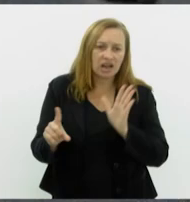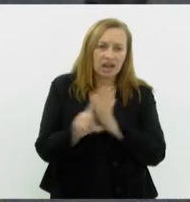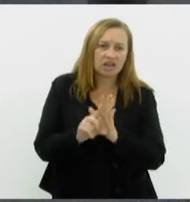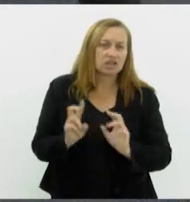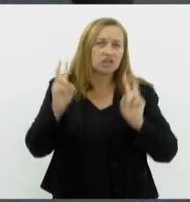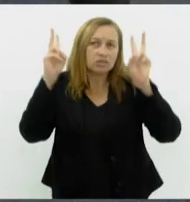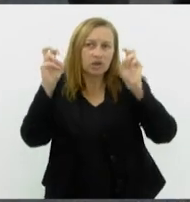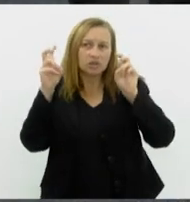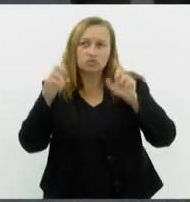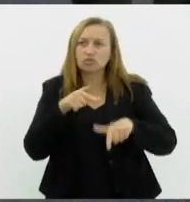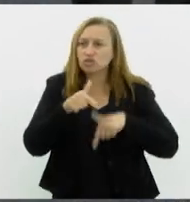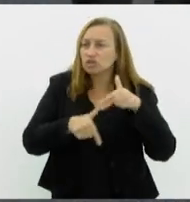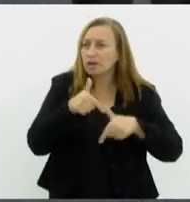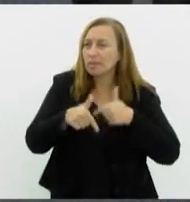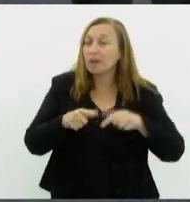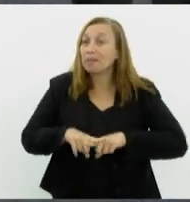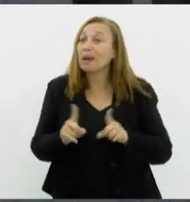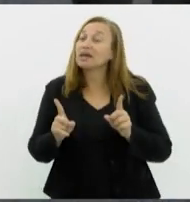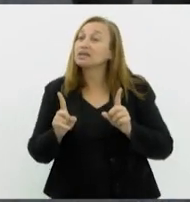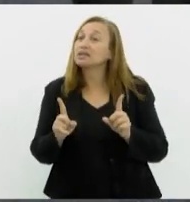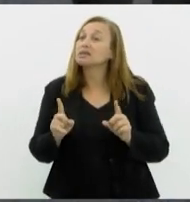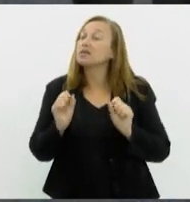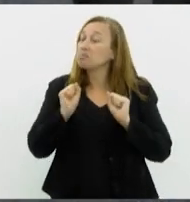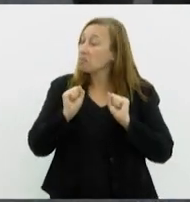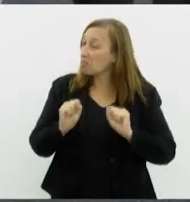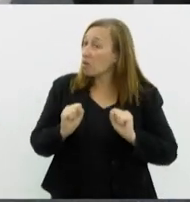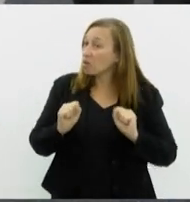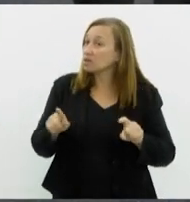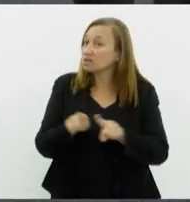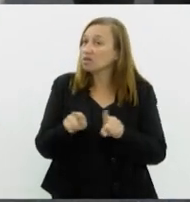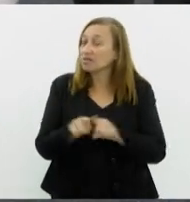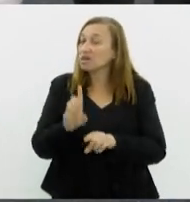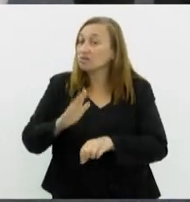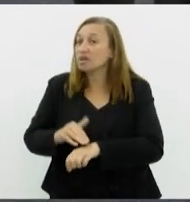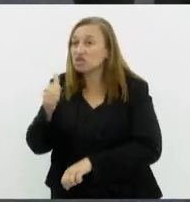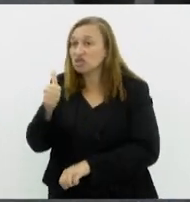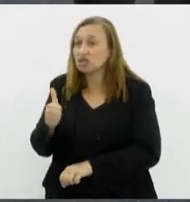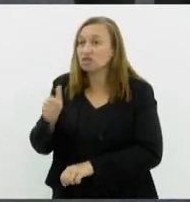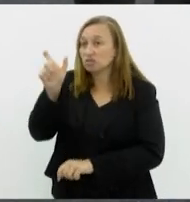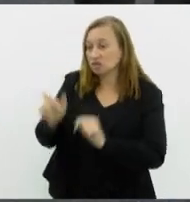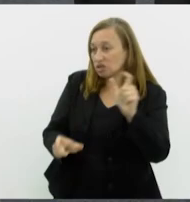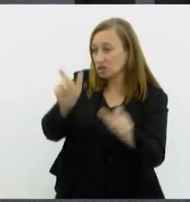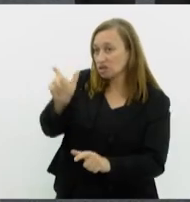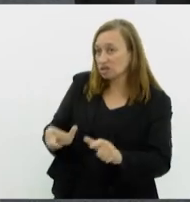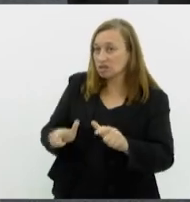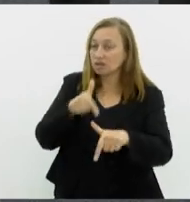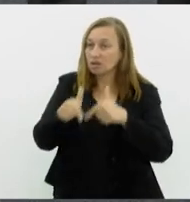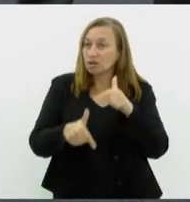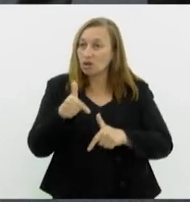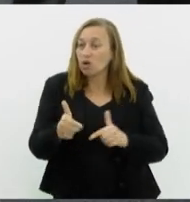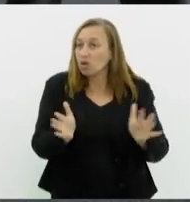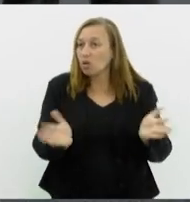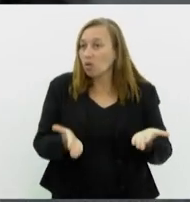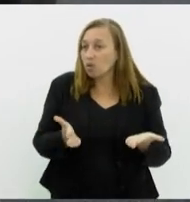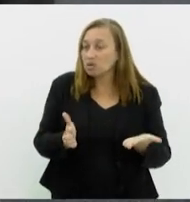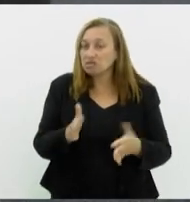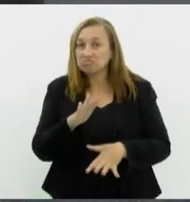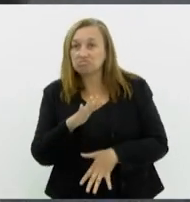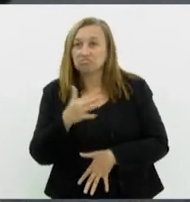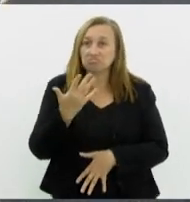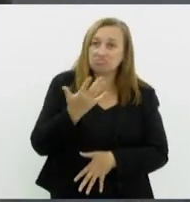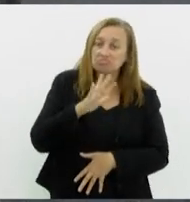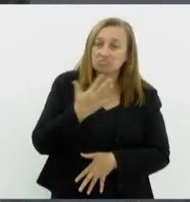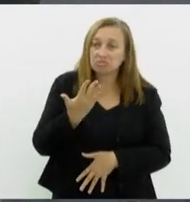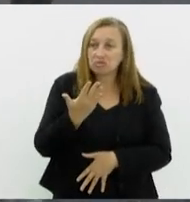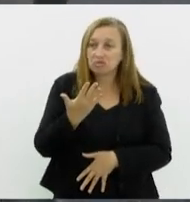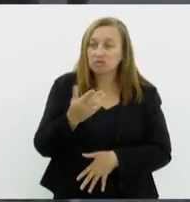questões trabalhistas, mas a gente pode legislar sobre a dignidade desses trabalhadores. Hoje, a média dos entregadores e